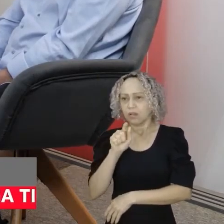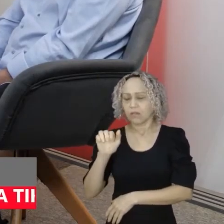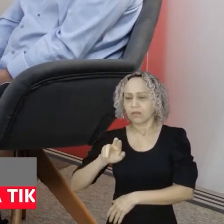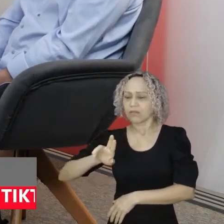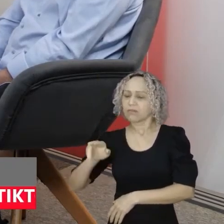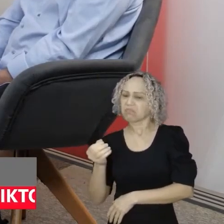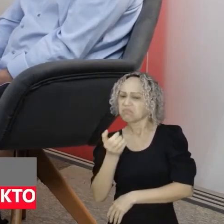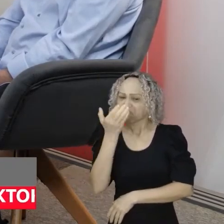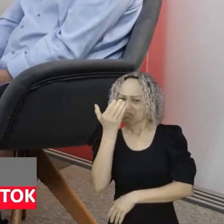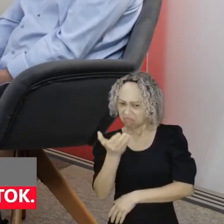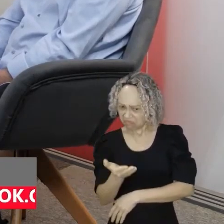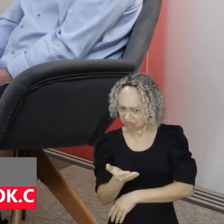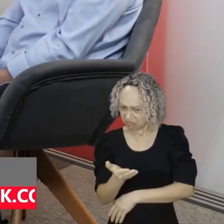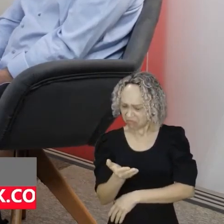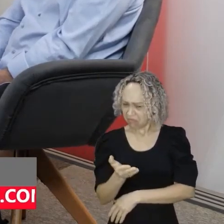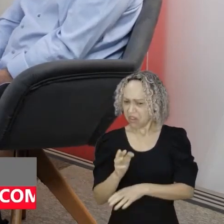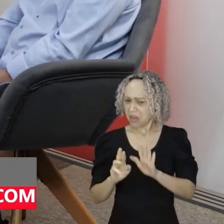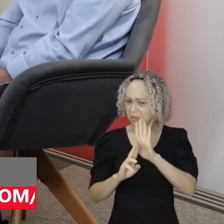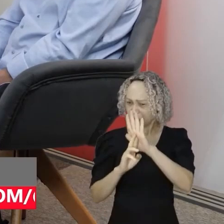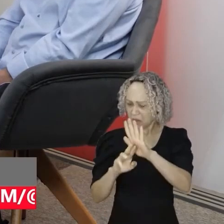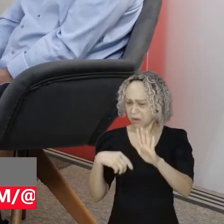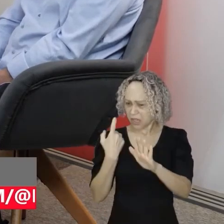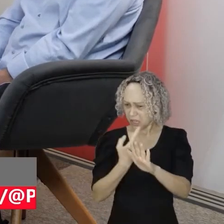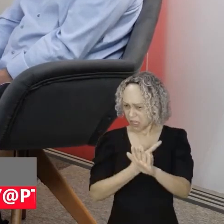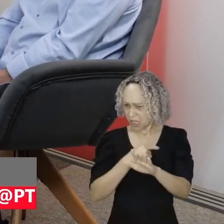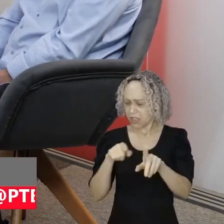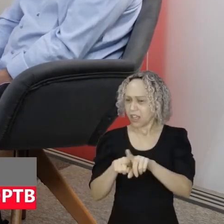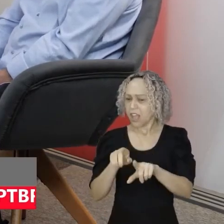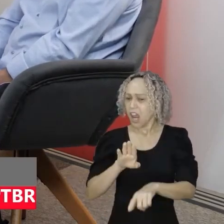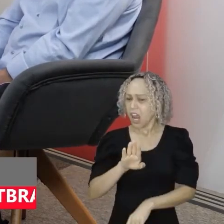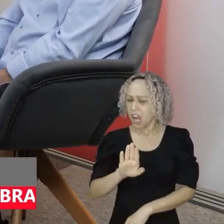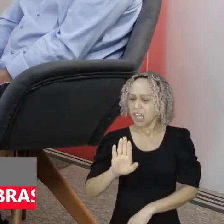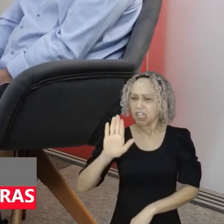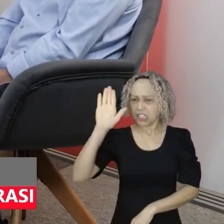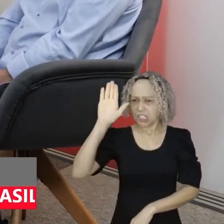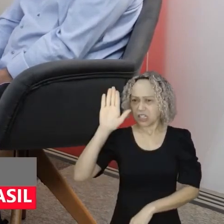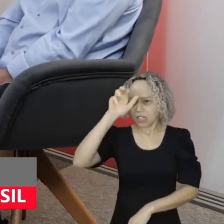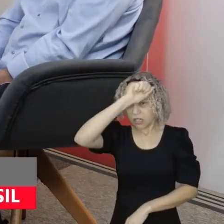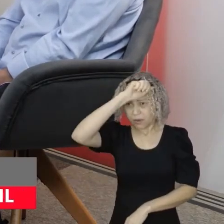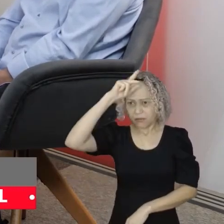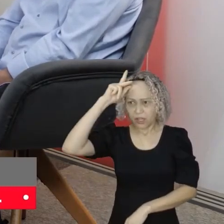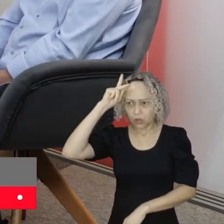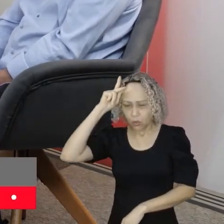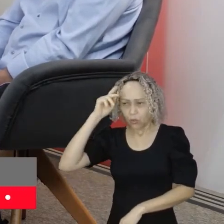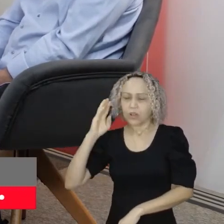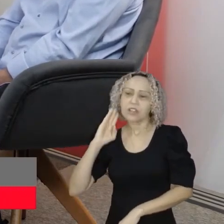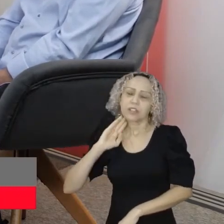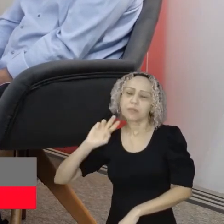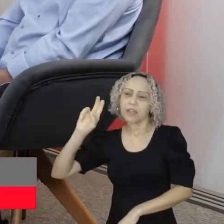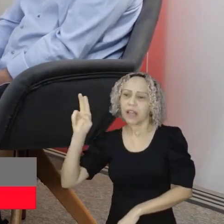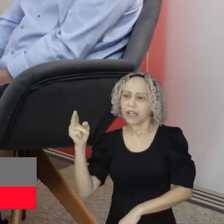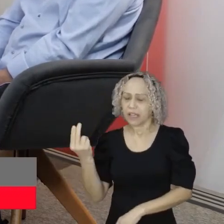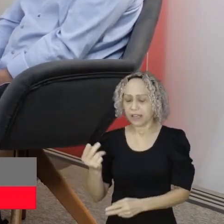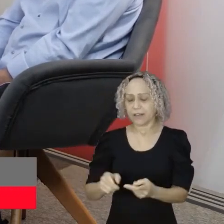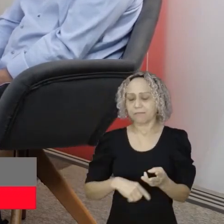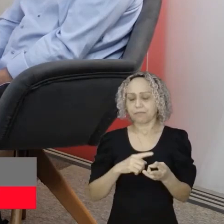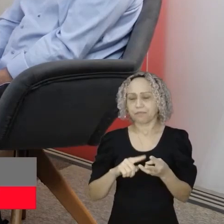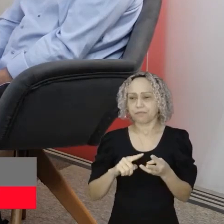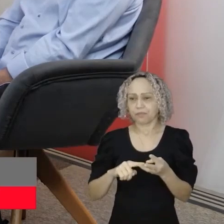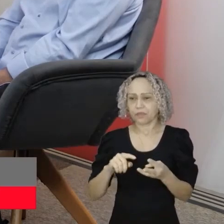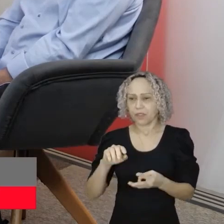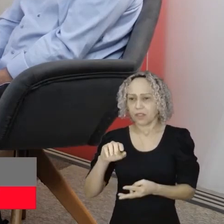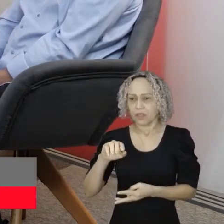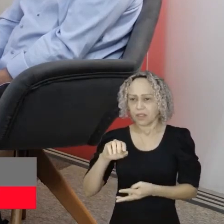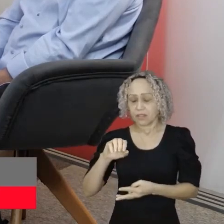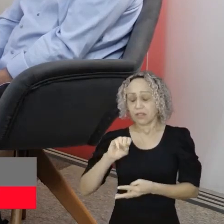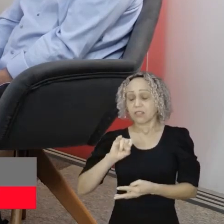Correia, pré-candidato à prefeitura de BH, né? E Beatriz Cerqueira, grandes deputados de Minas Gerais. Silvia